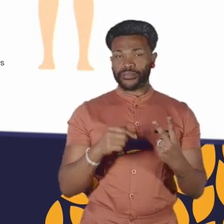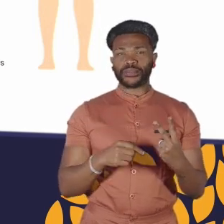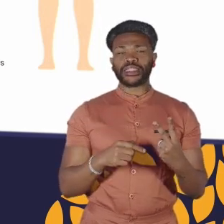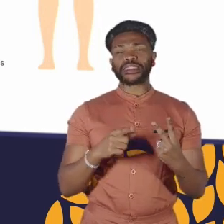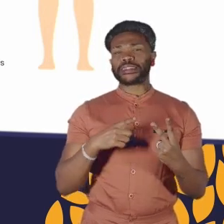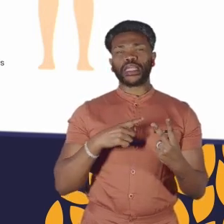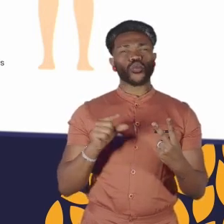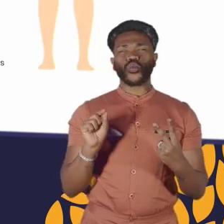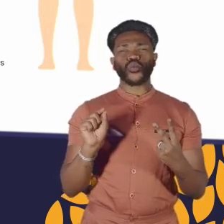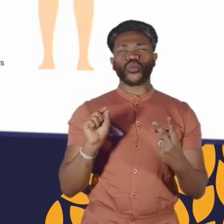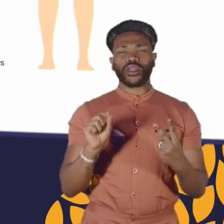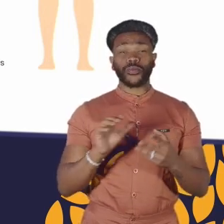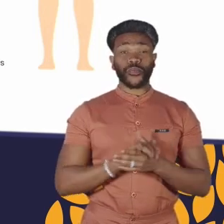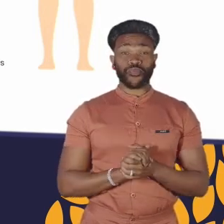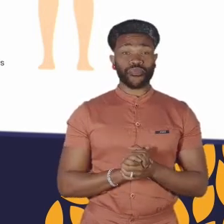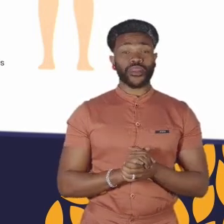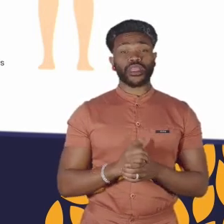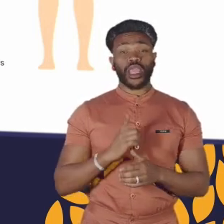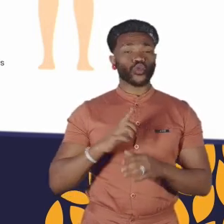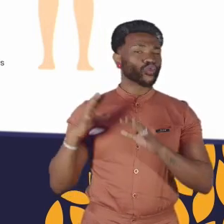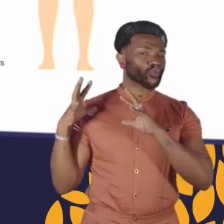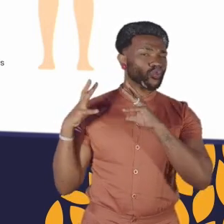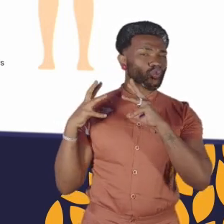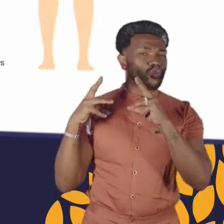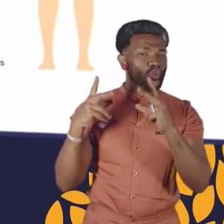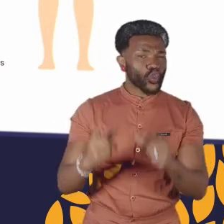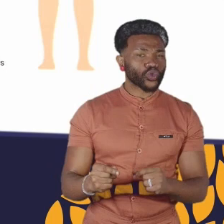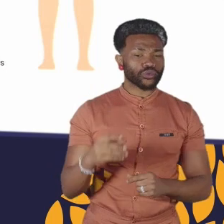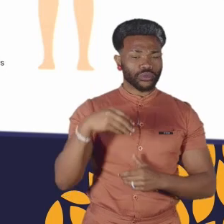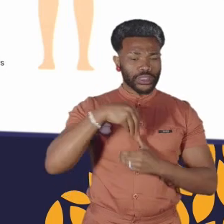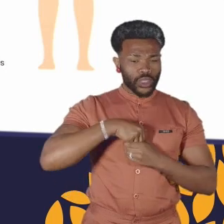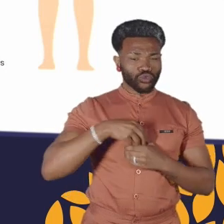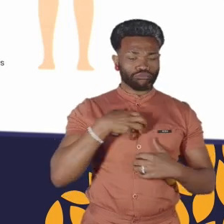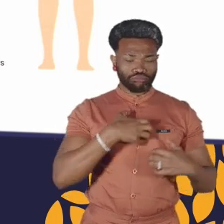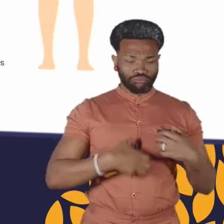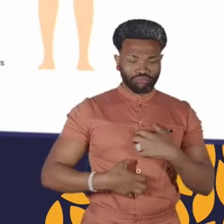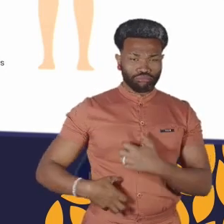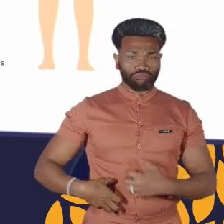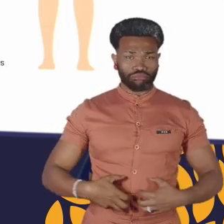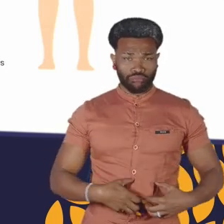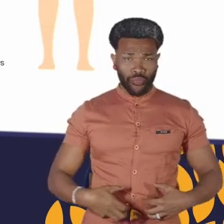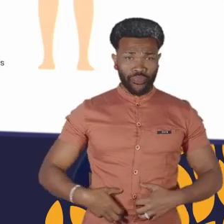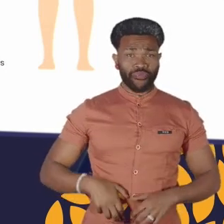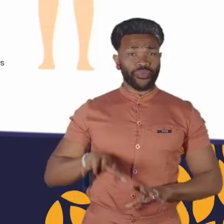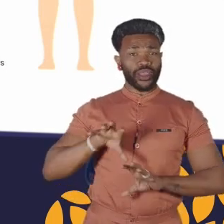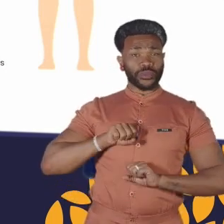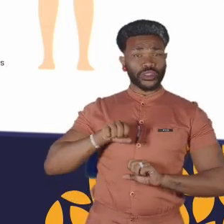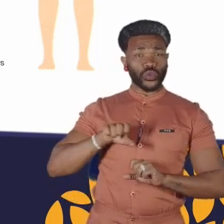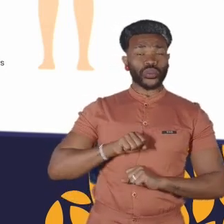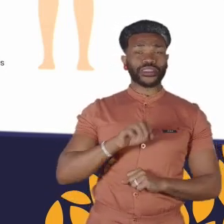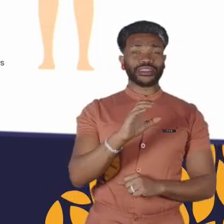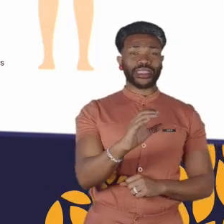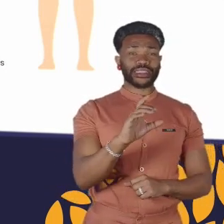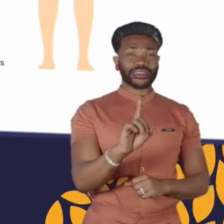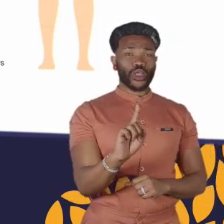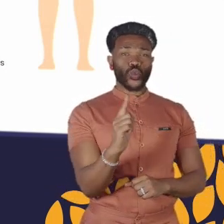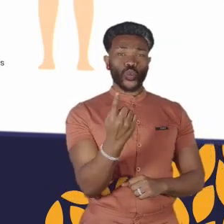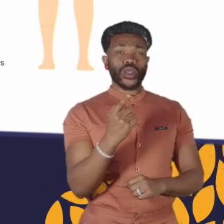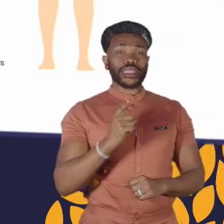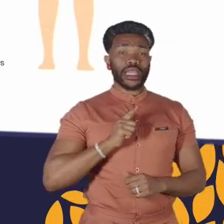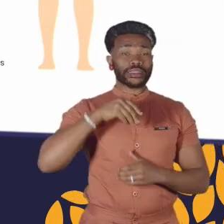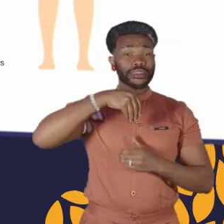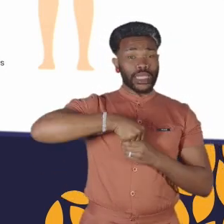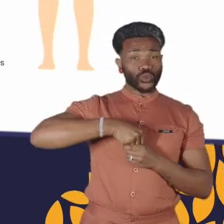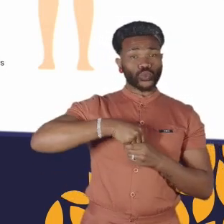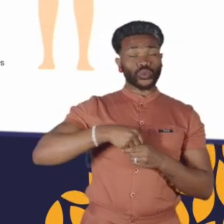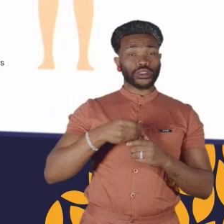estão presentes em praticamente todos os nossos órgãos. Quando a gente fala do receptor CB1, muito presente no sistema nervoso